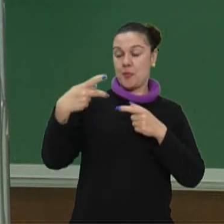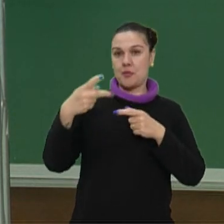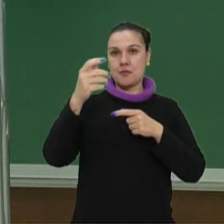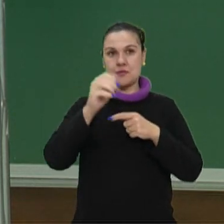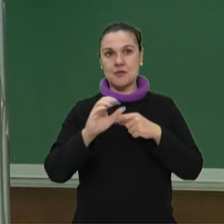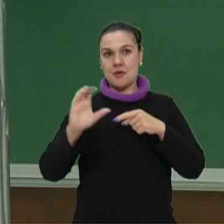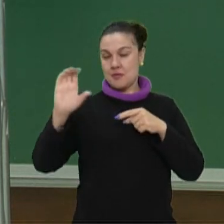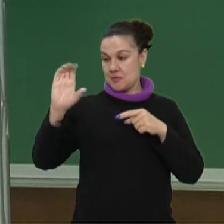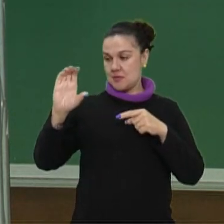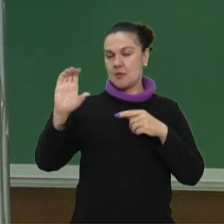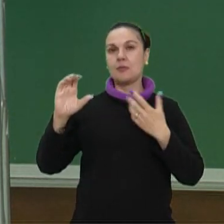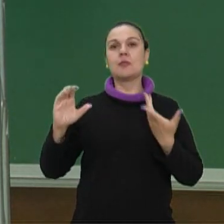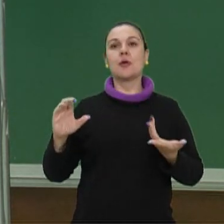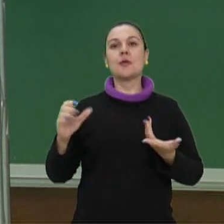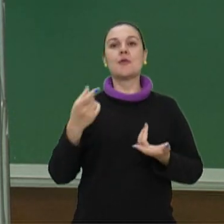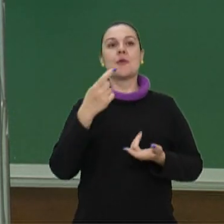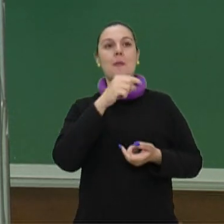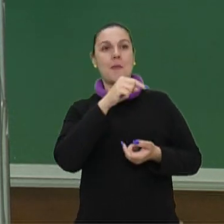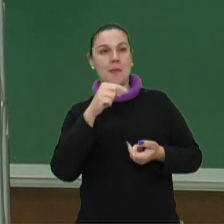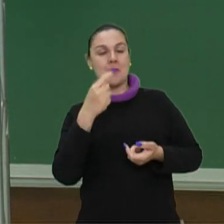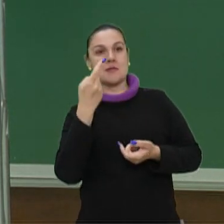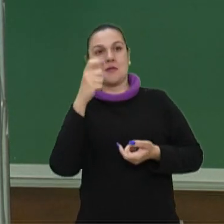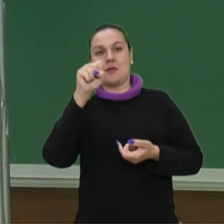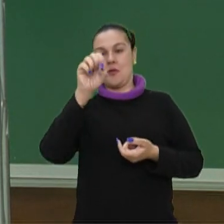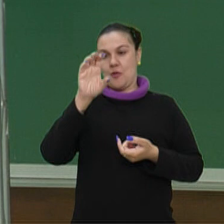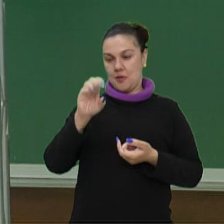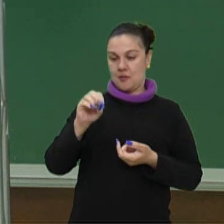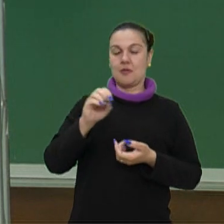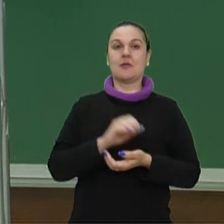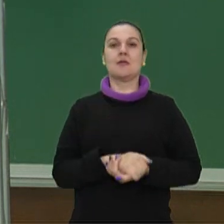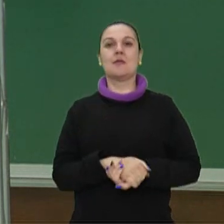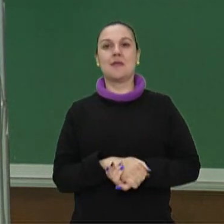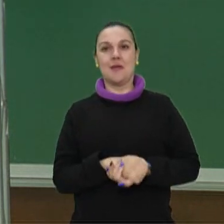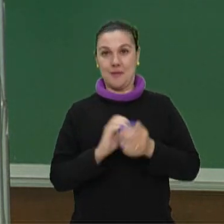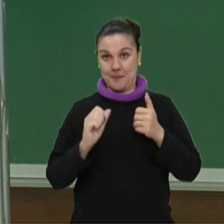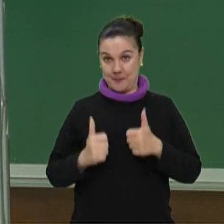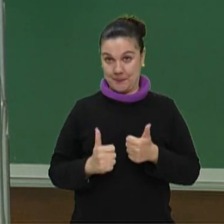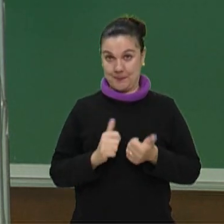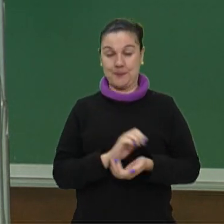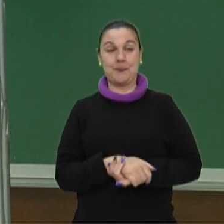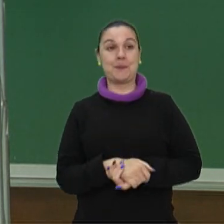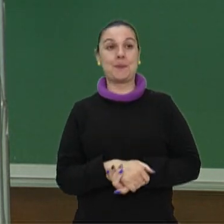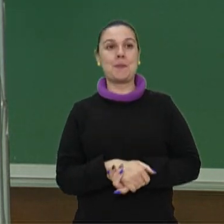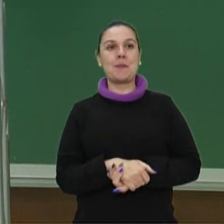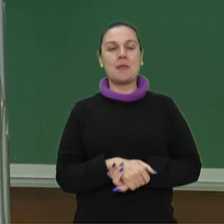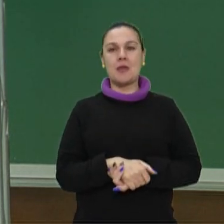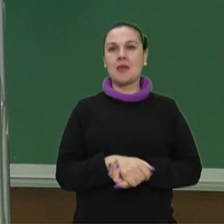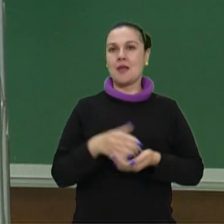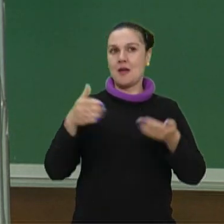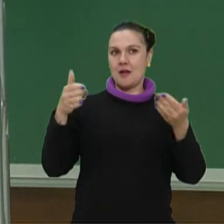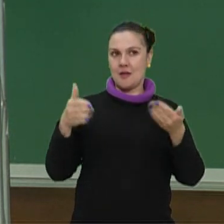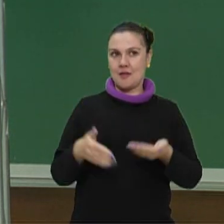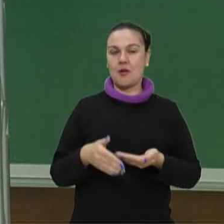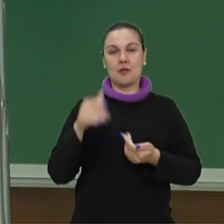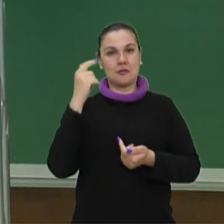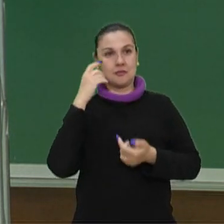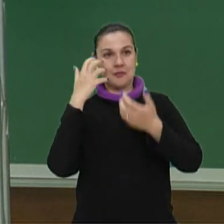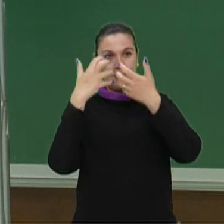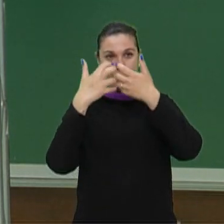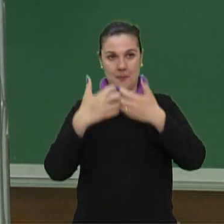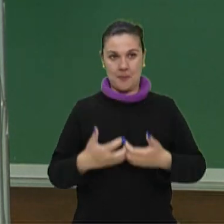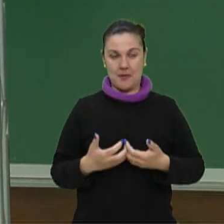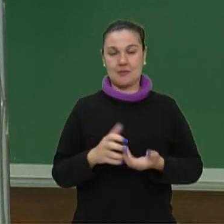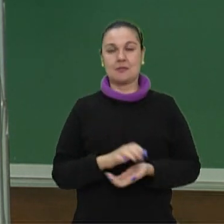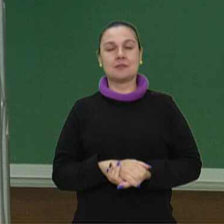é o termo C. O termo C aqui é menos 180, então P é 180, ok? E agora, de novo, eu vou pedir para que